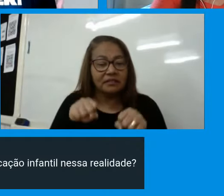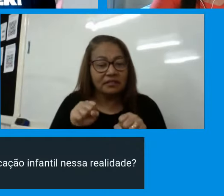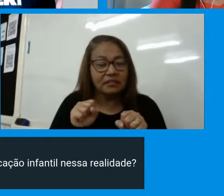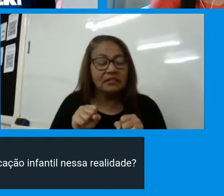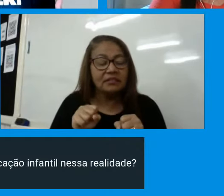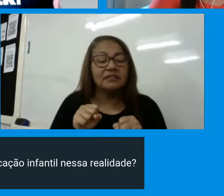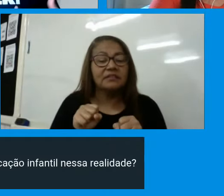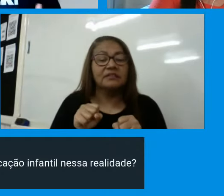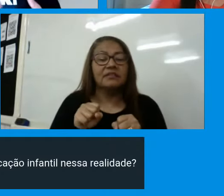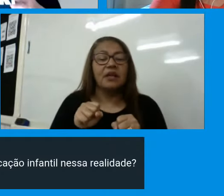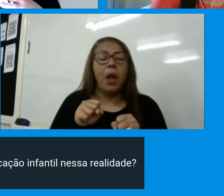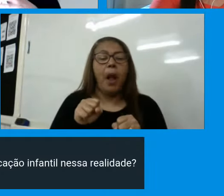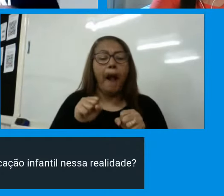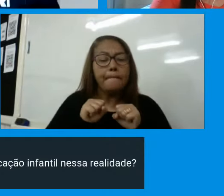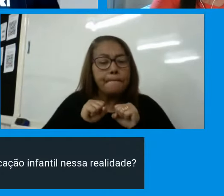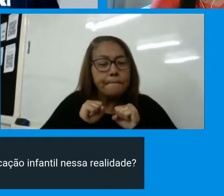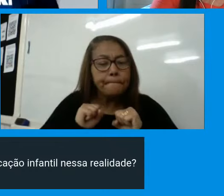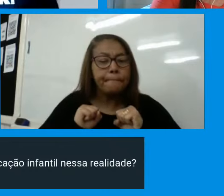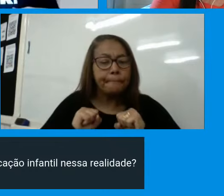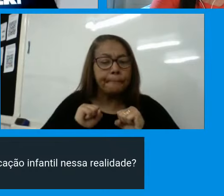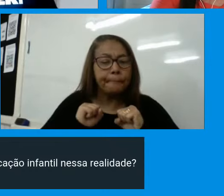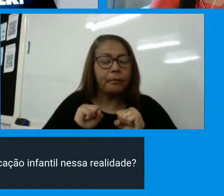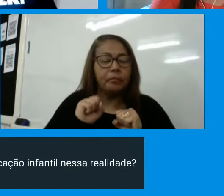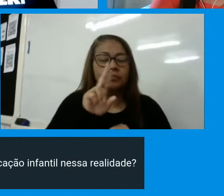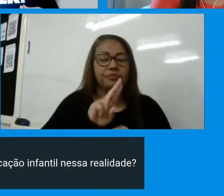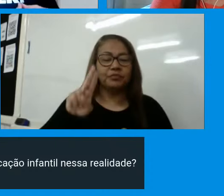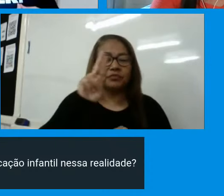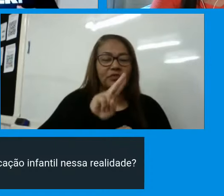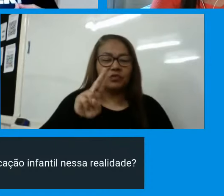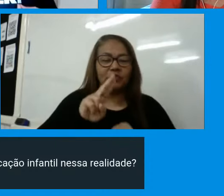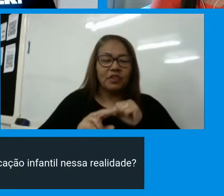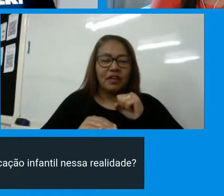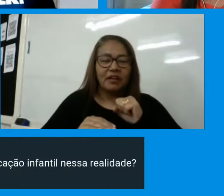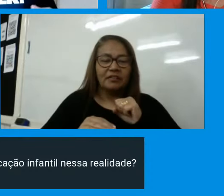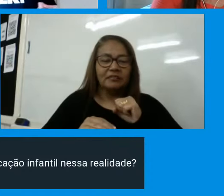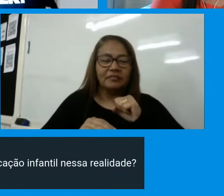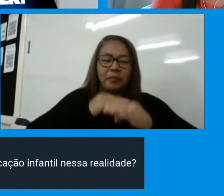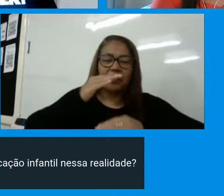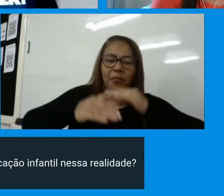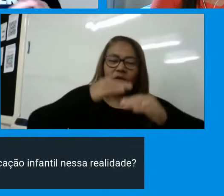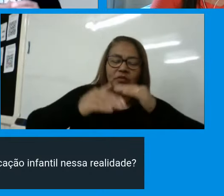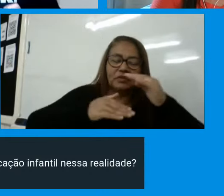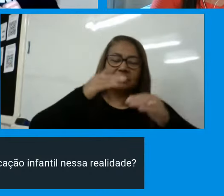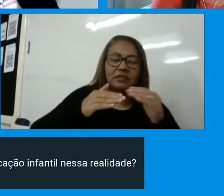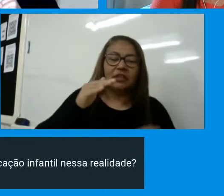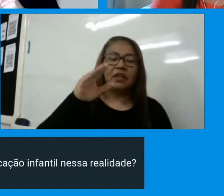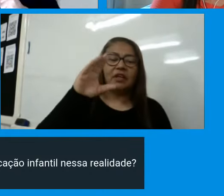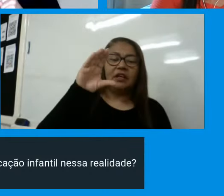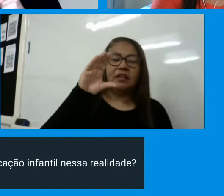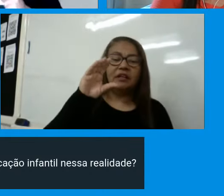como eu falei já, o Padlet, você poderia usar para produzir o seu material, o Canva, você poderia